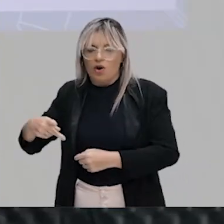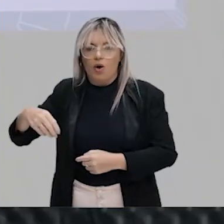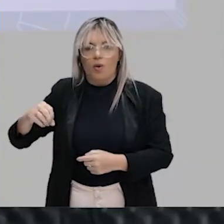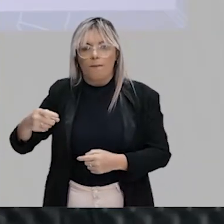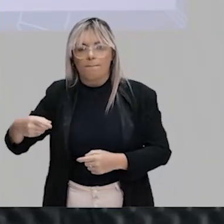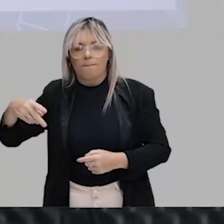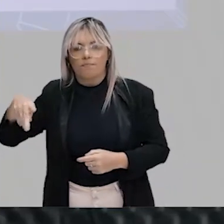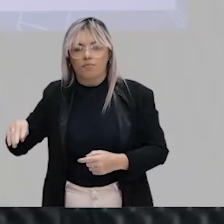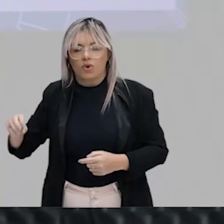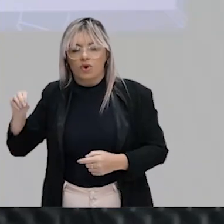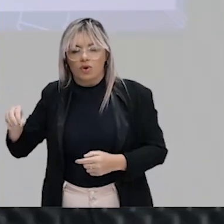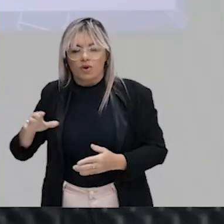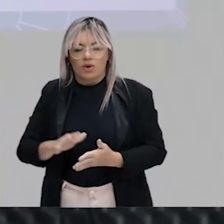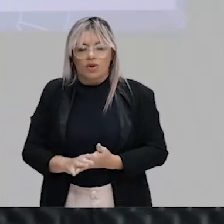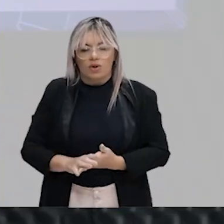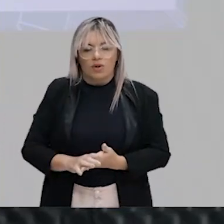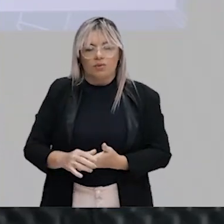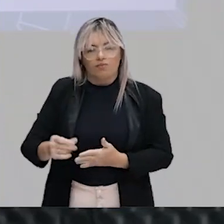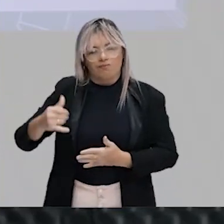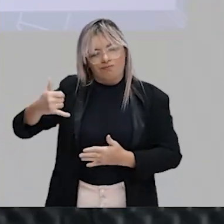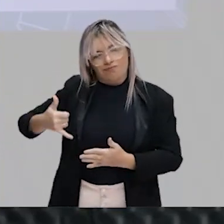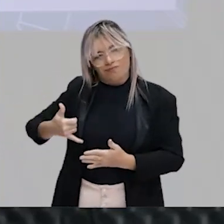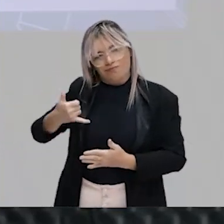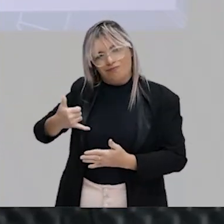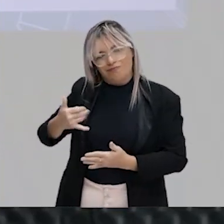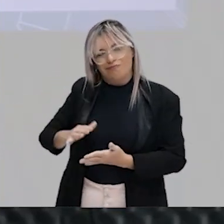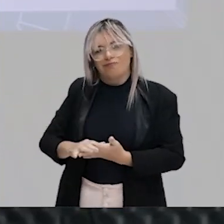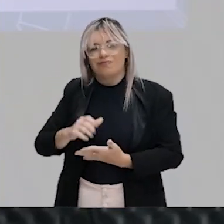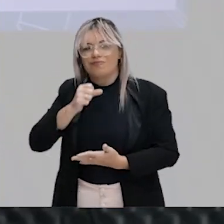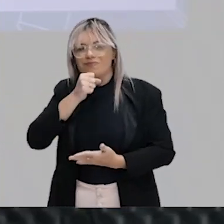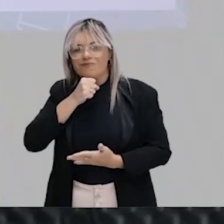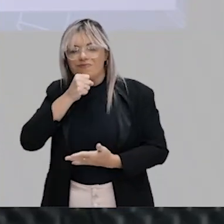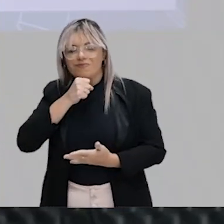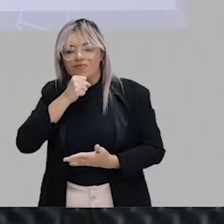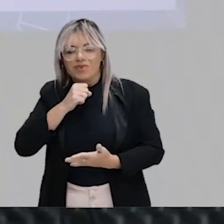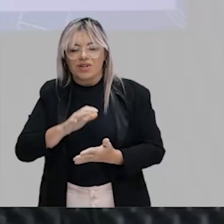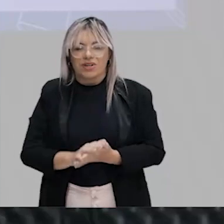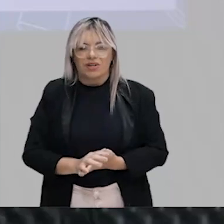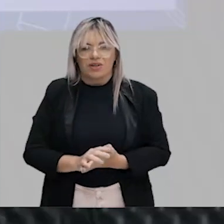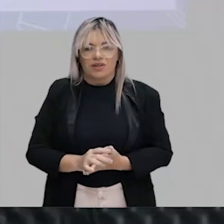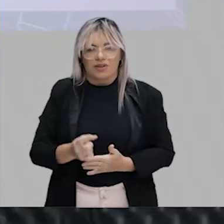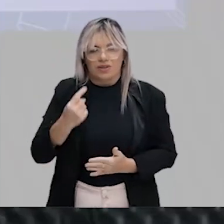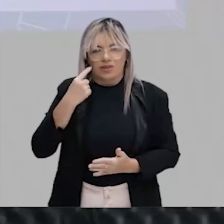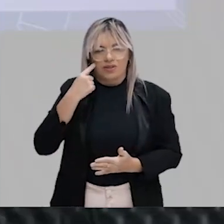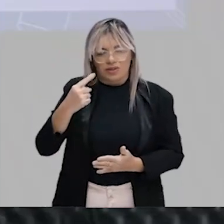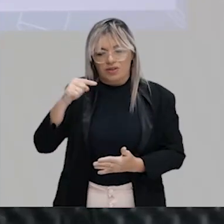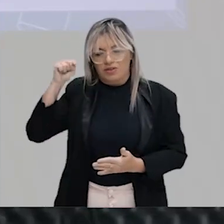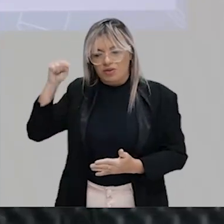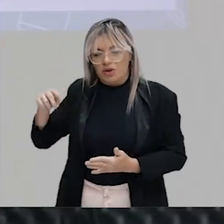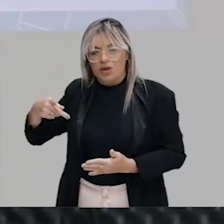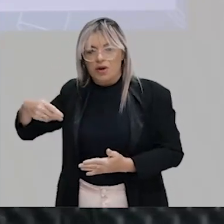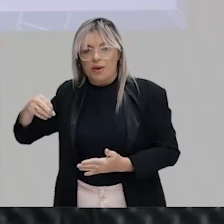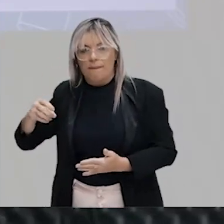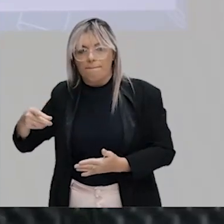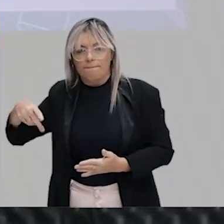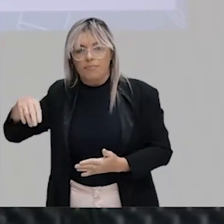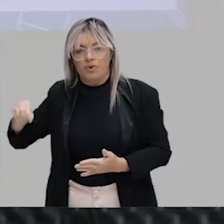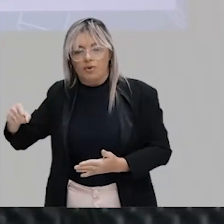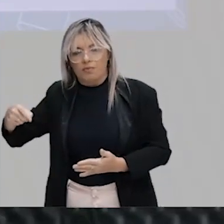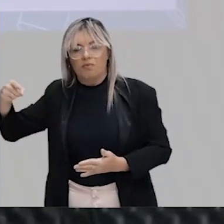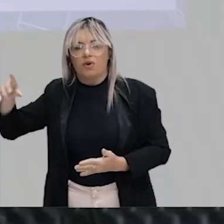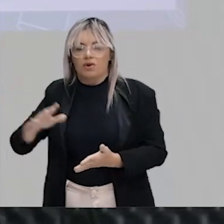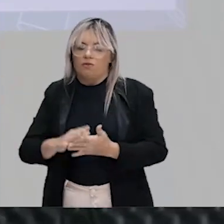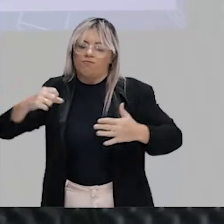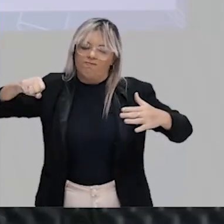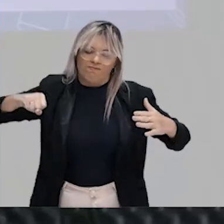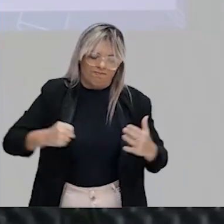já com uma certa idade, quem assistiu viu que Popó massacrou o Whindersson Nunes. Não, professor, foi assim,